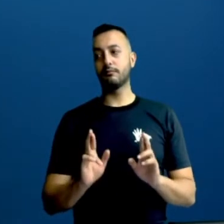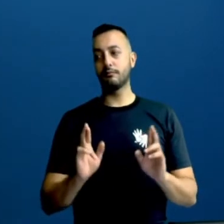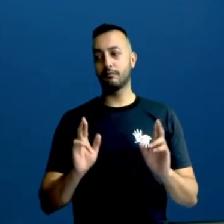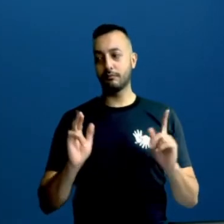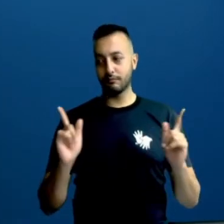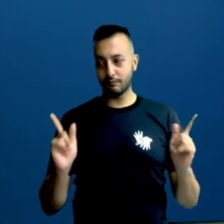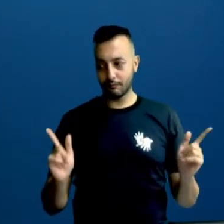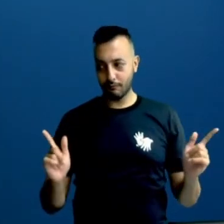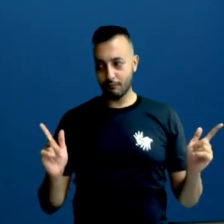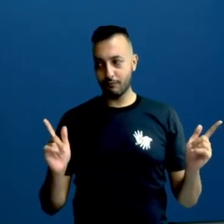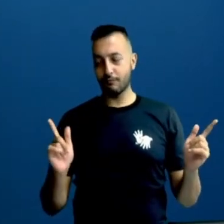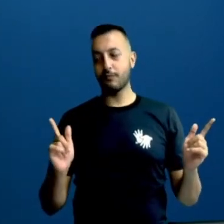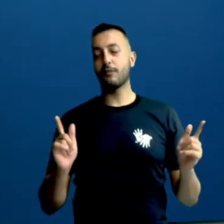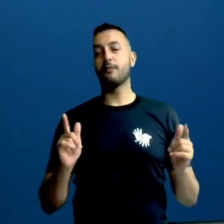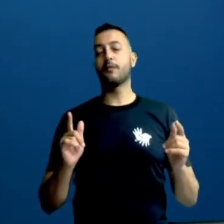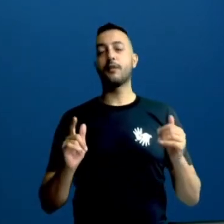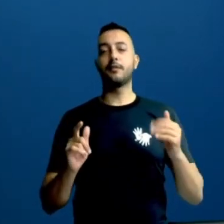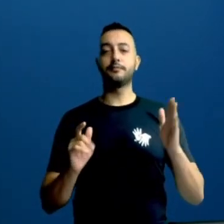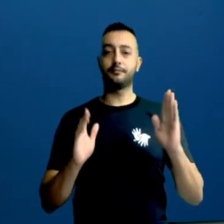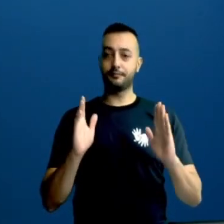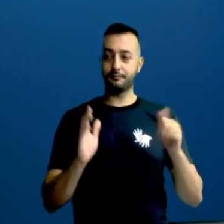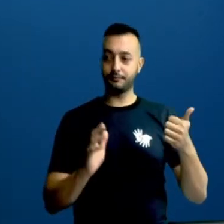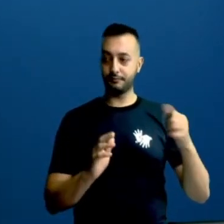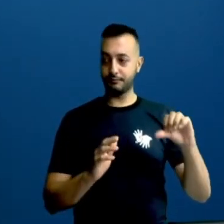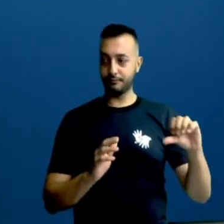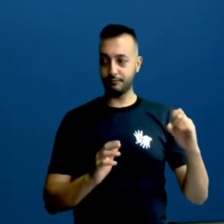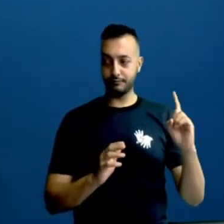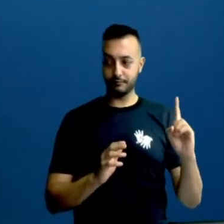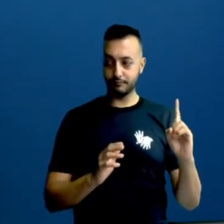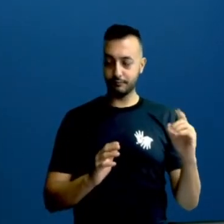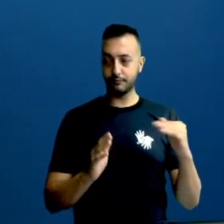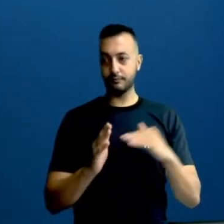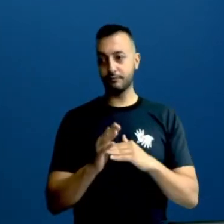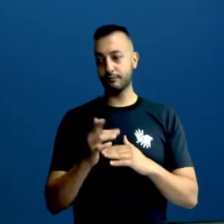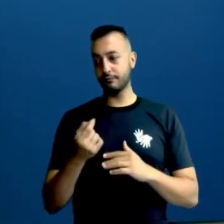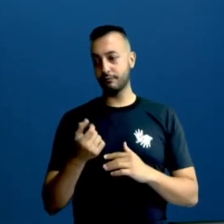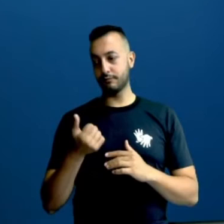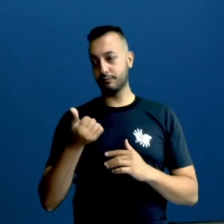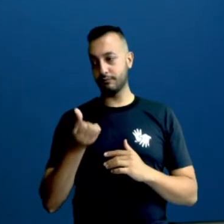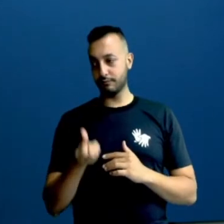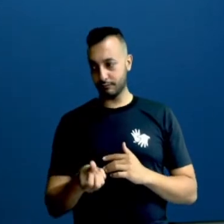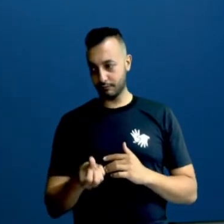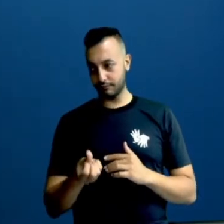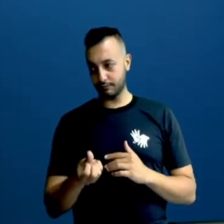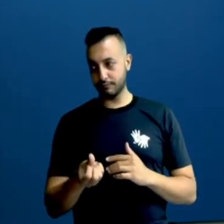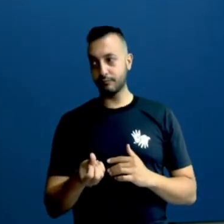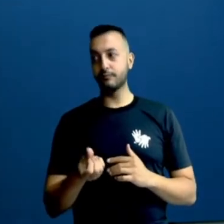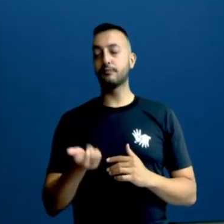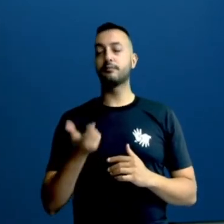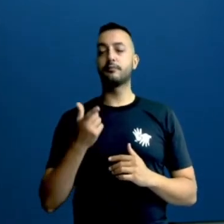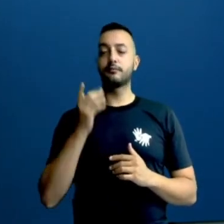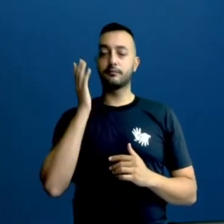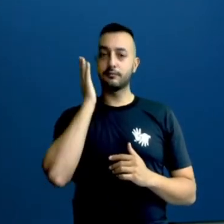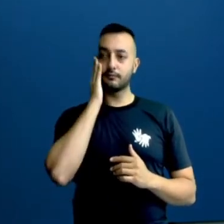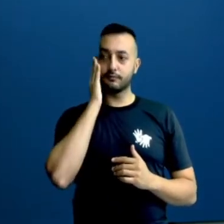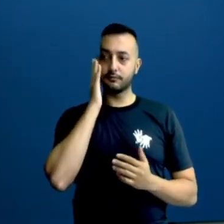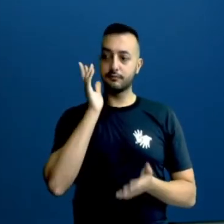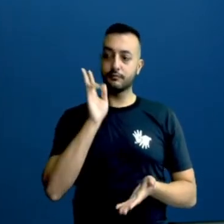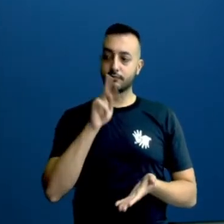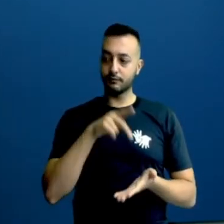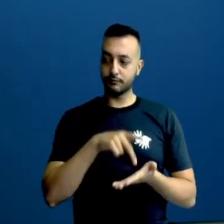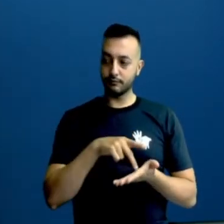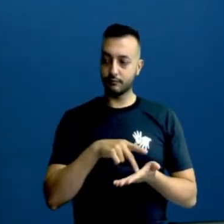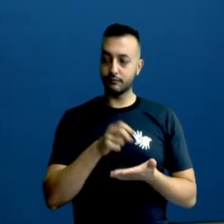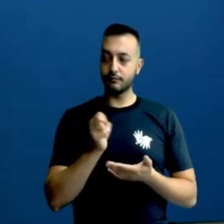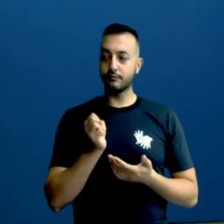diferença, certo? Entre 1991 e 2016, para a gente saber realmente se